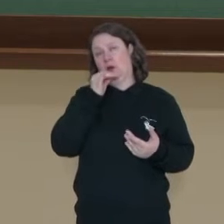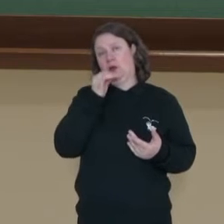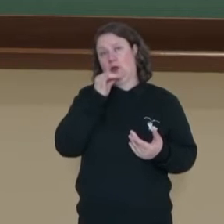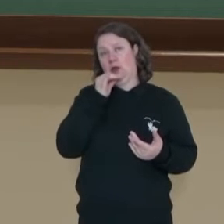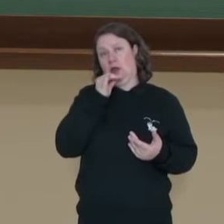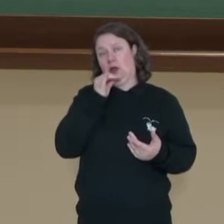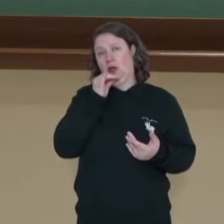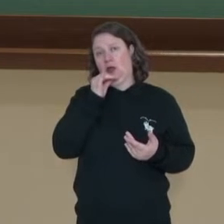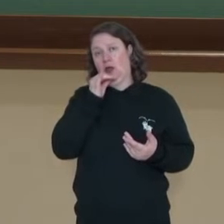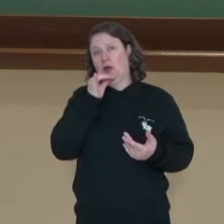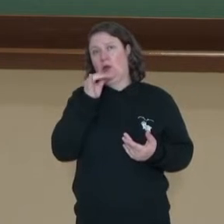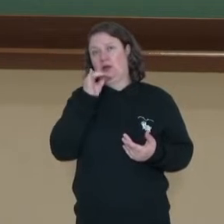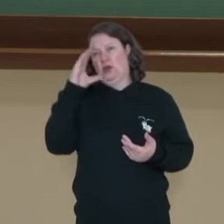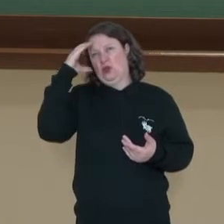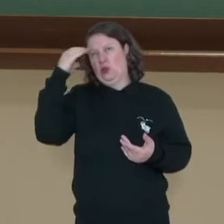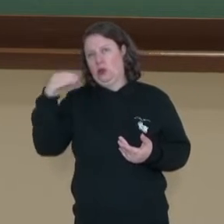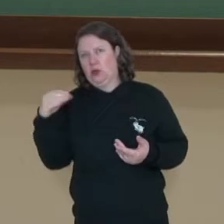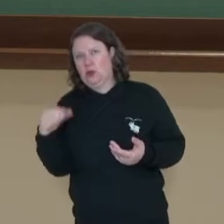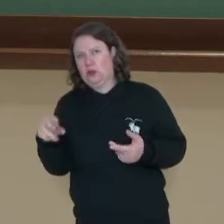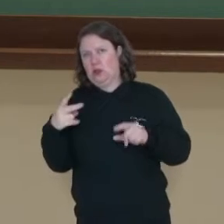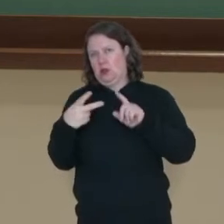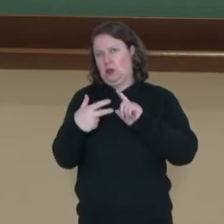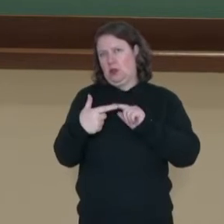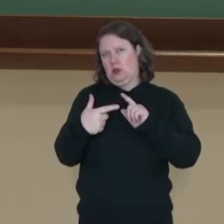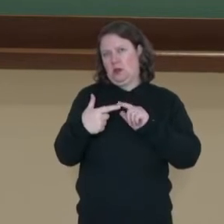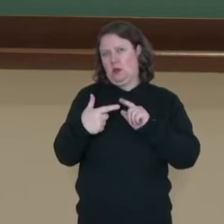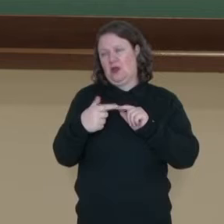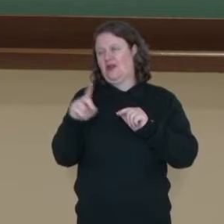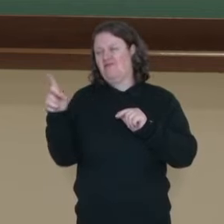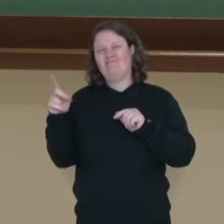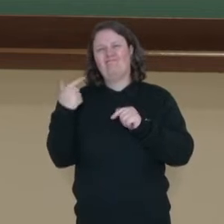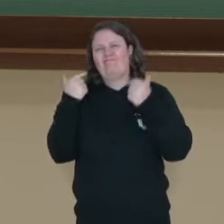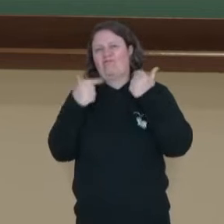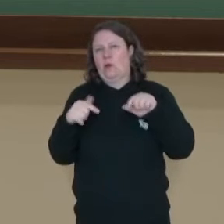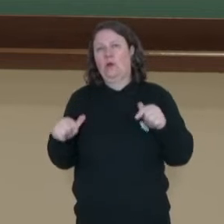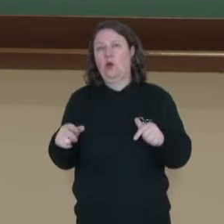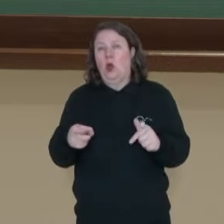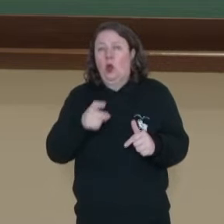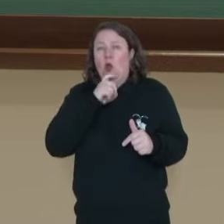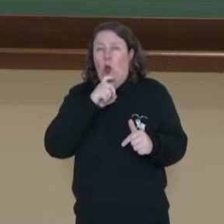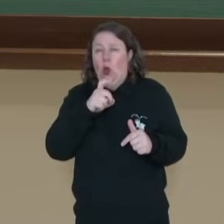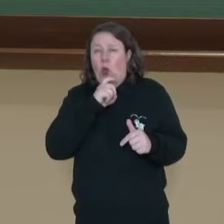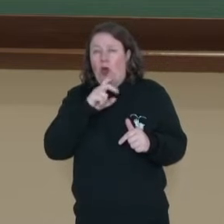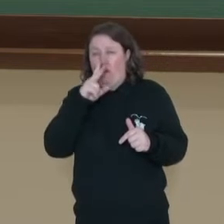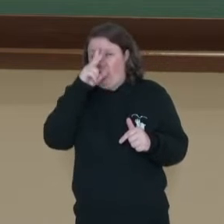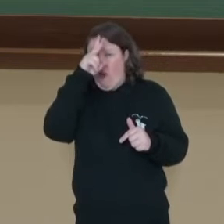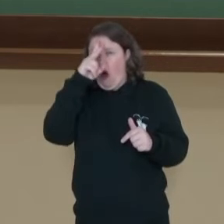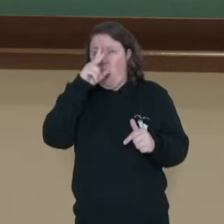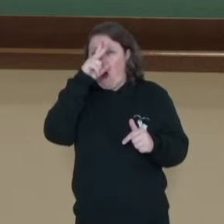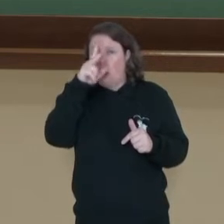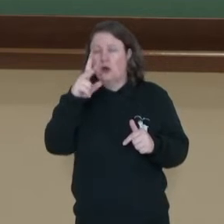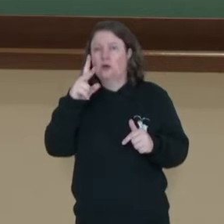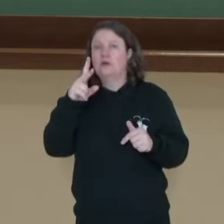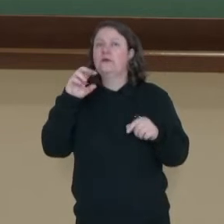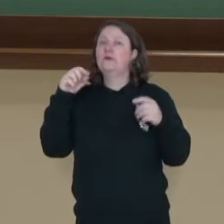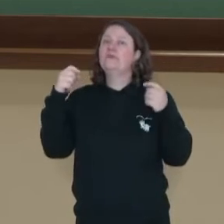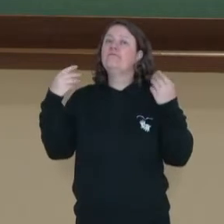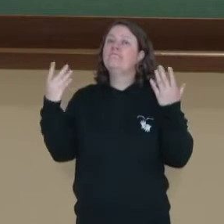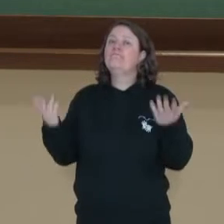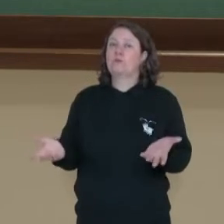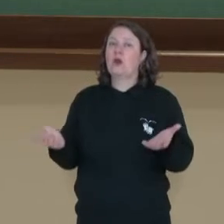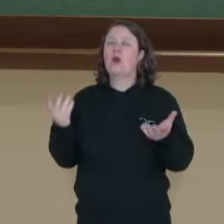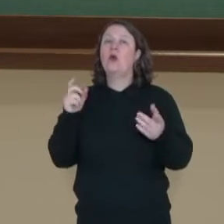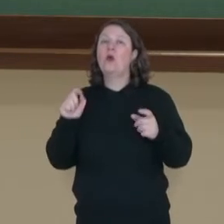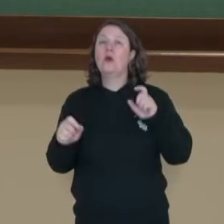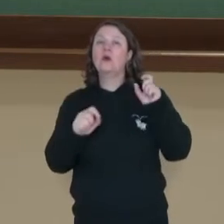na região de Curitiba e região metropolitana, onde o inverno é mais rigoroso. Então, diante dessas